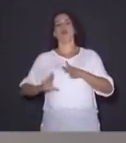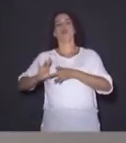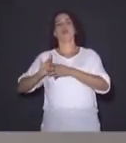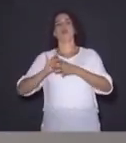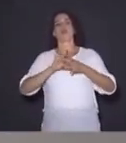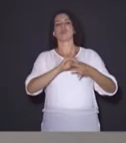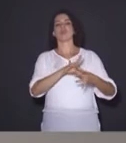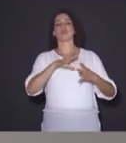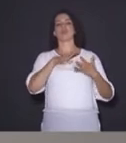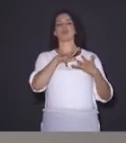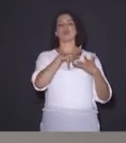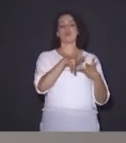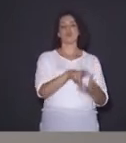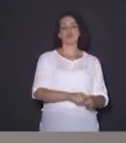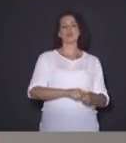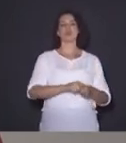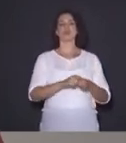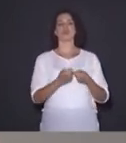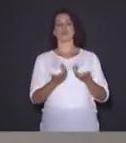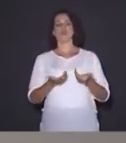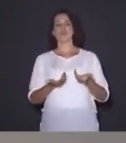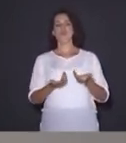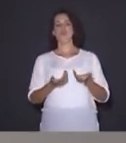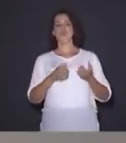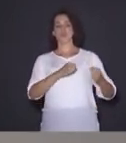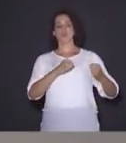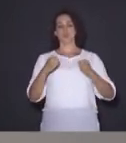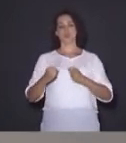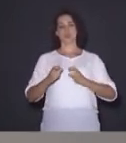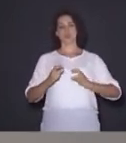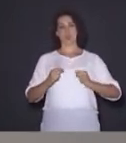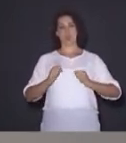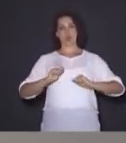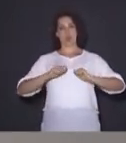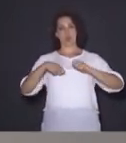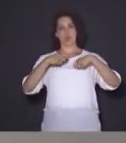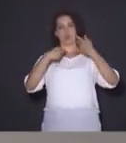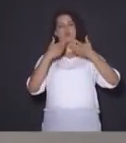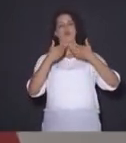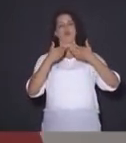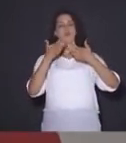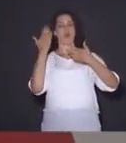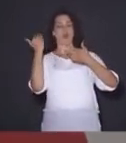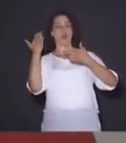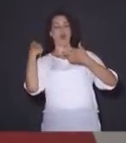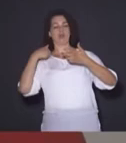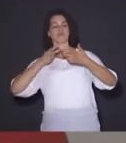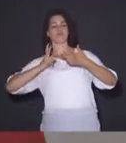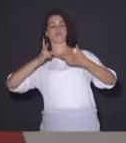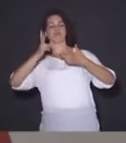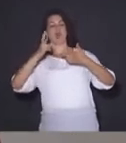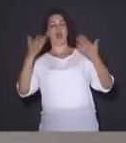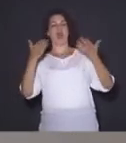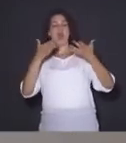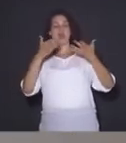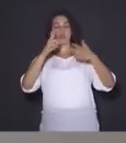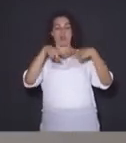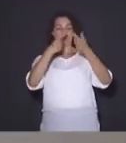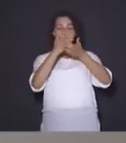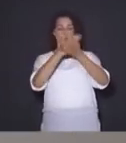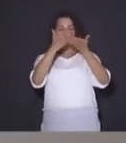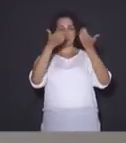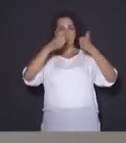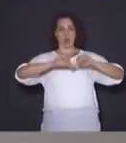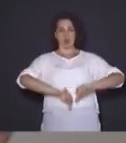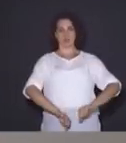de diminuição da potência econômica que nós então era o fato é que começa o governo